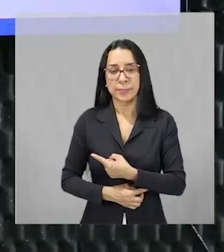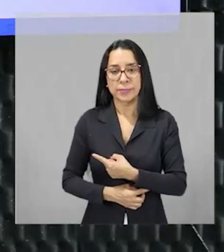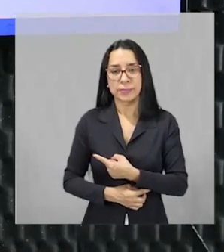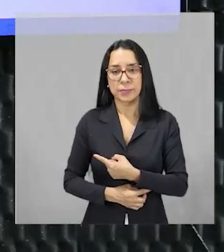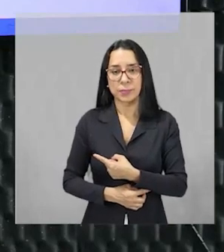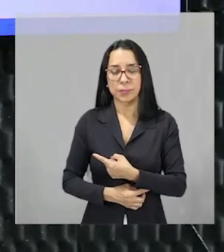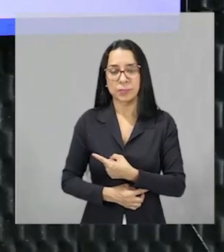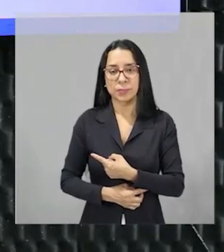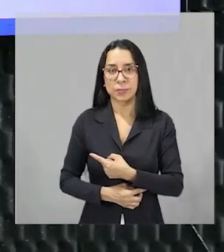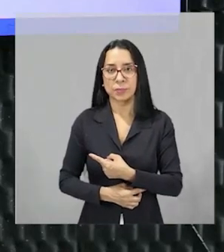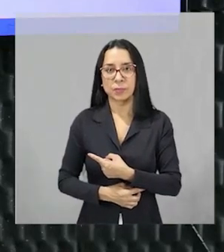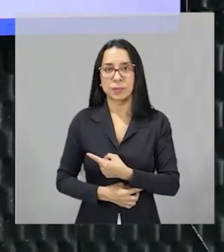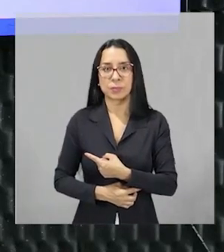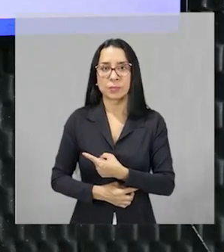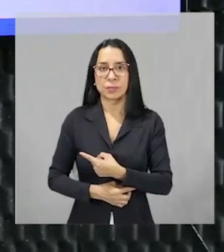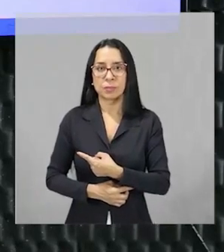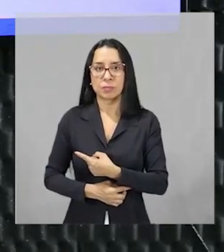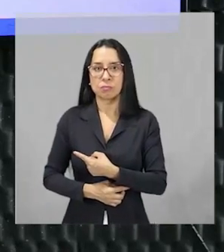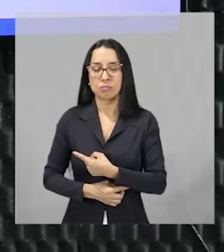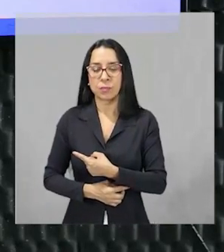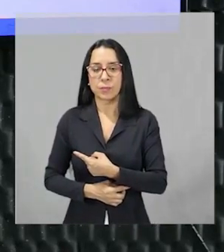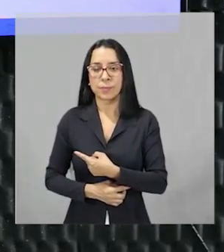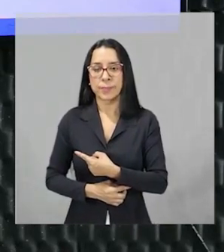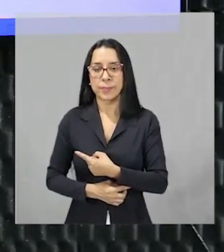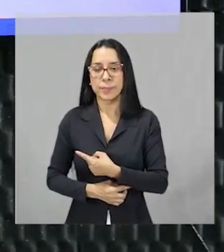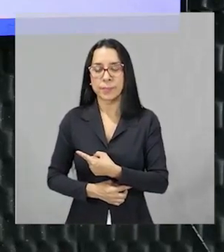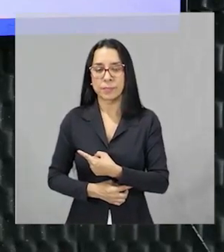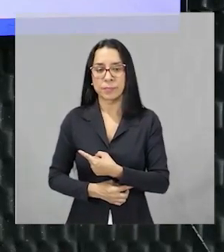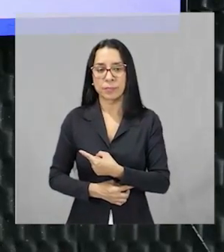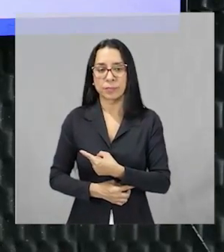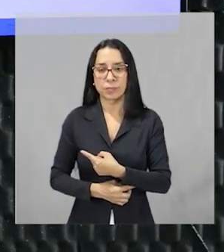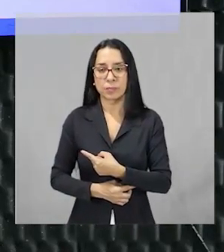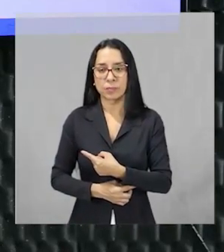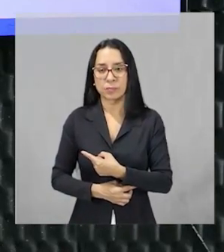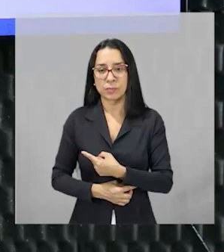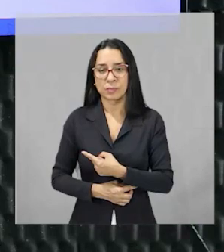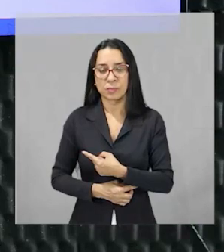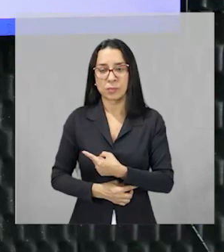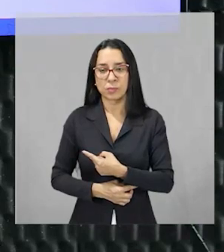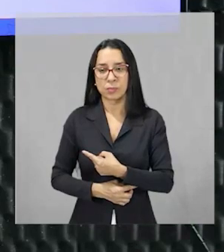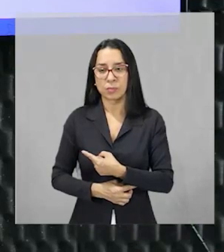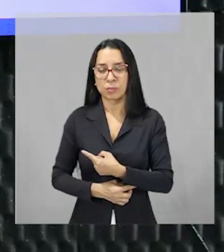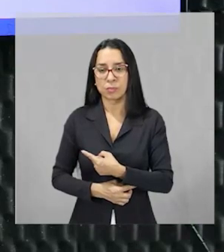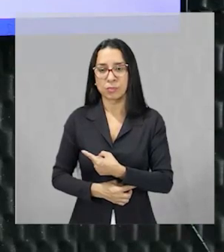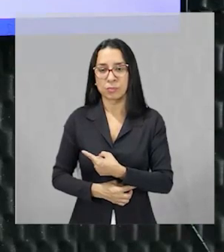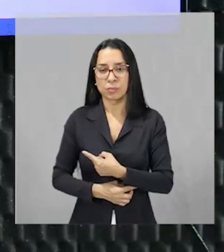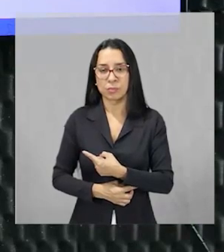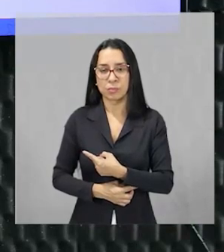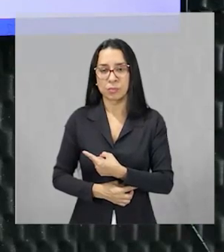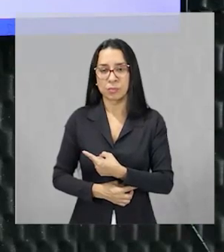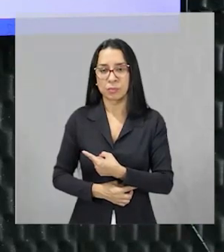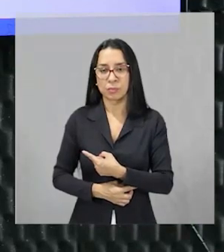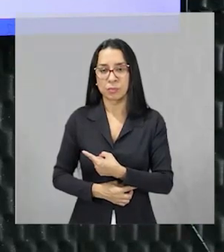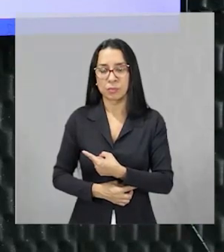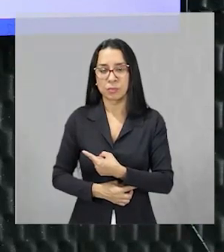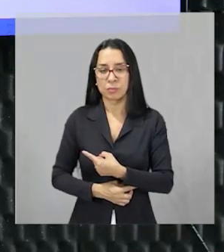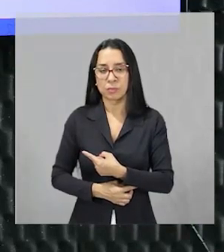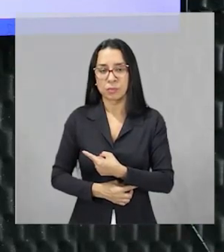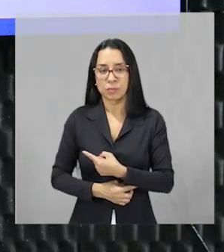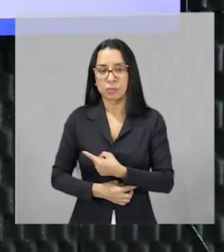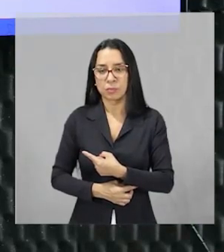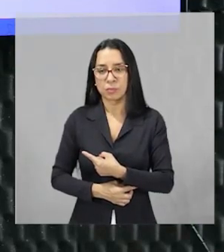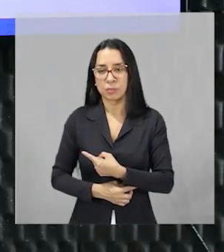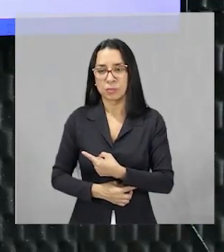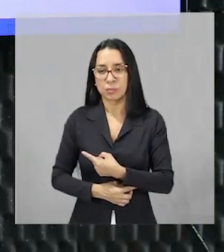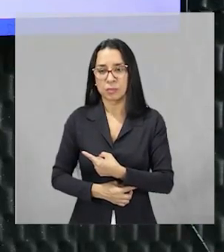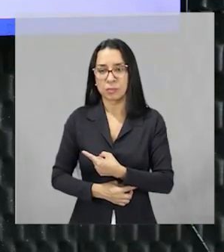terra deslizou enquanto as famílias dormiam, tá certo? Que fica na periferia, 5 pessoas aí morreram, que o temporal durou mais